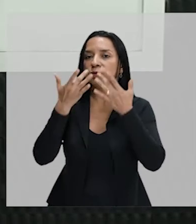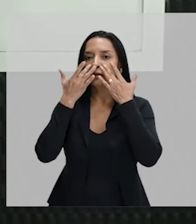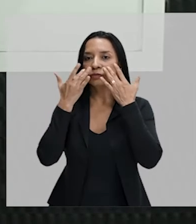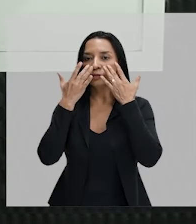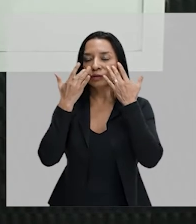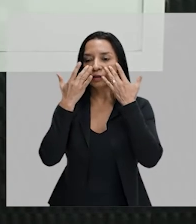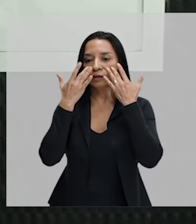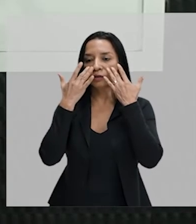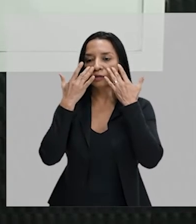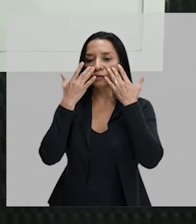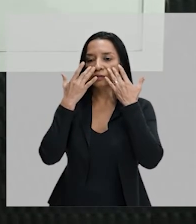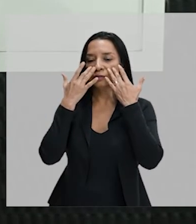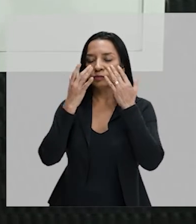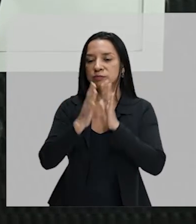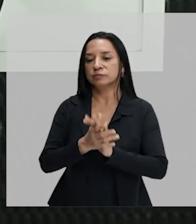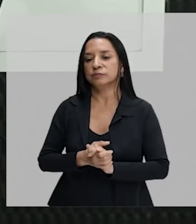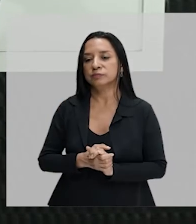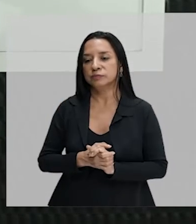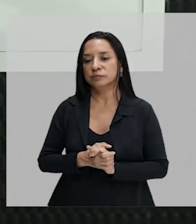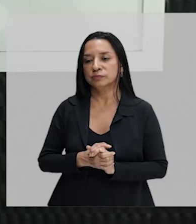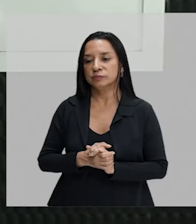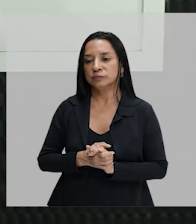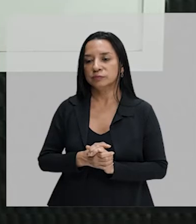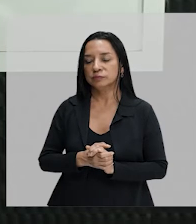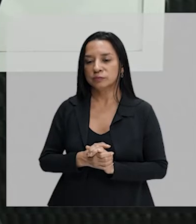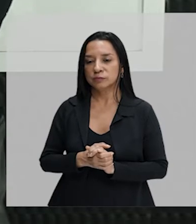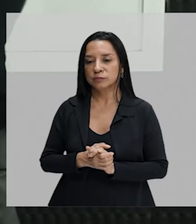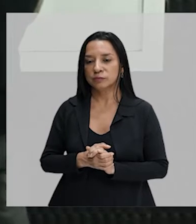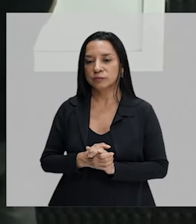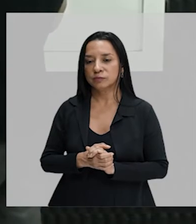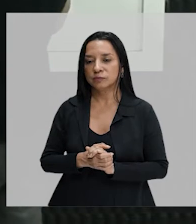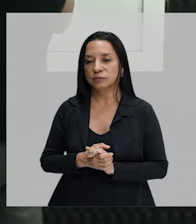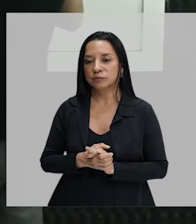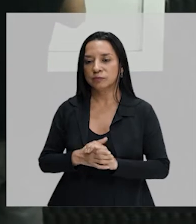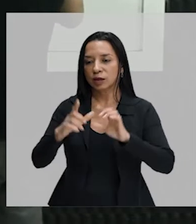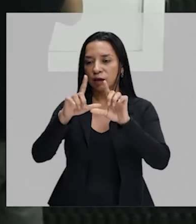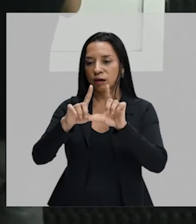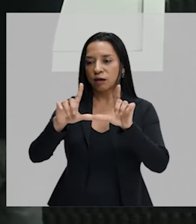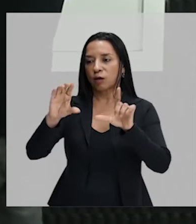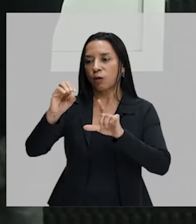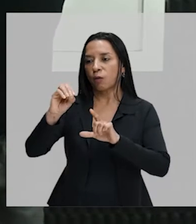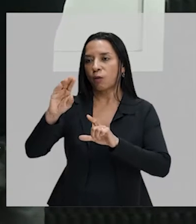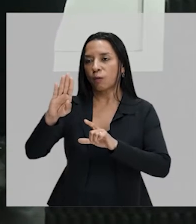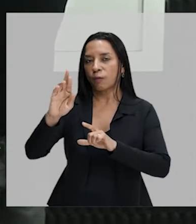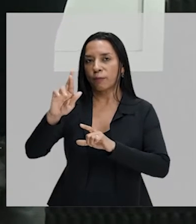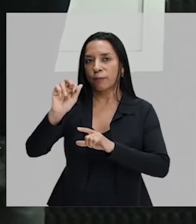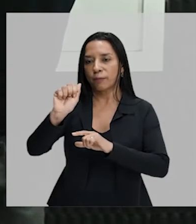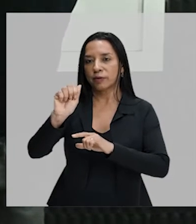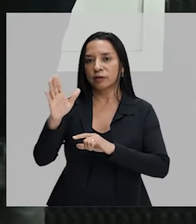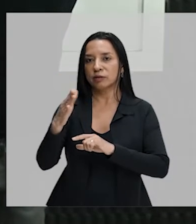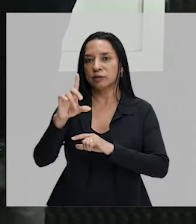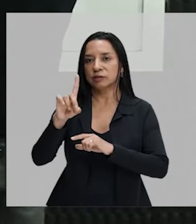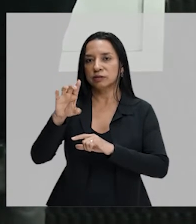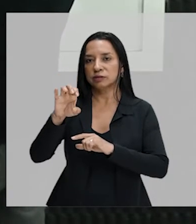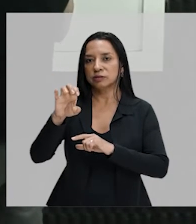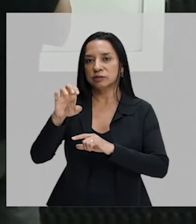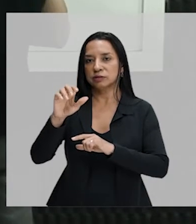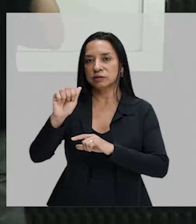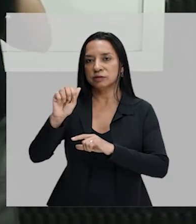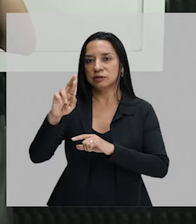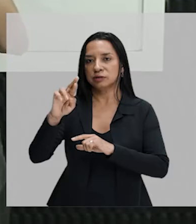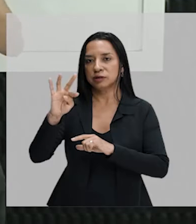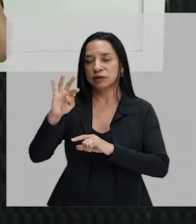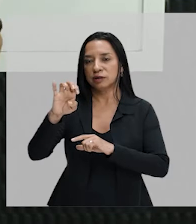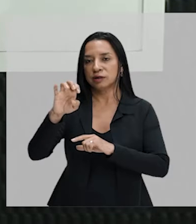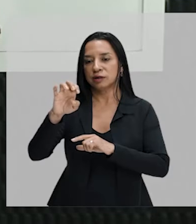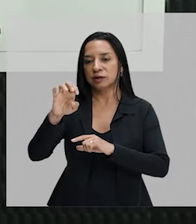obra de arte, ela conversa conosco. Mas a professora, ela conversa conosco, que história é essa? A obra de arte, ela está falando para a gente,